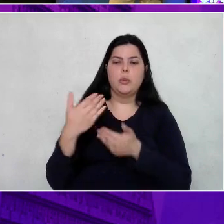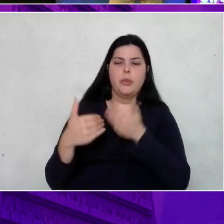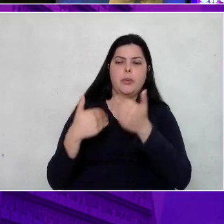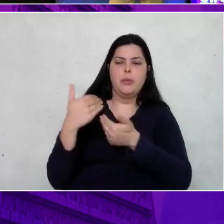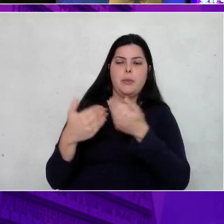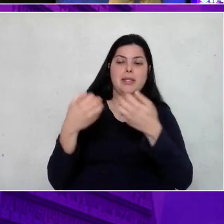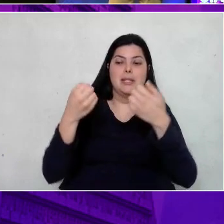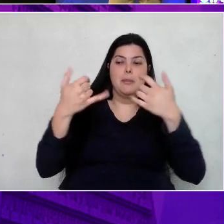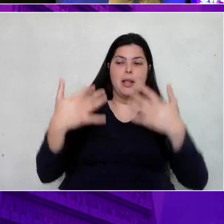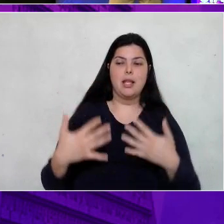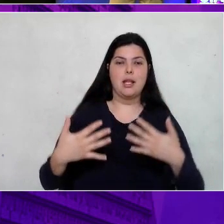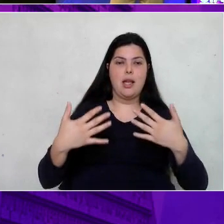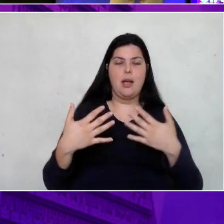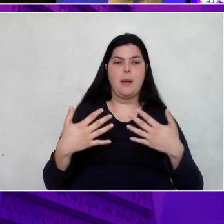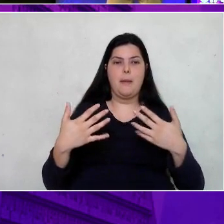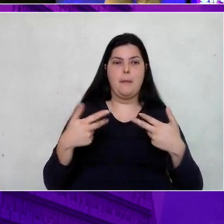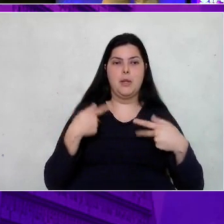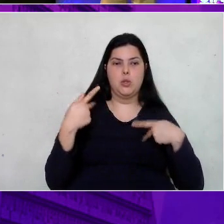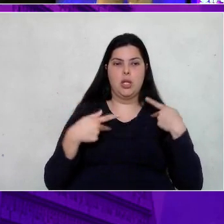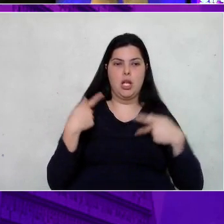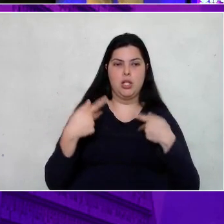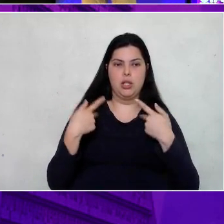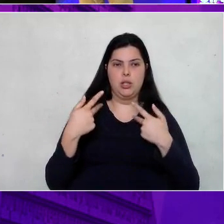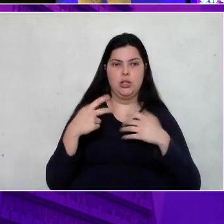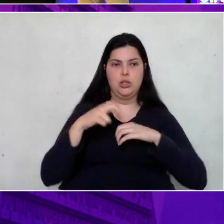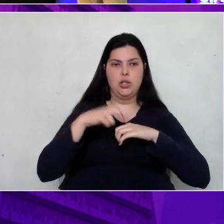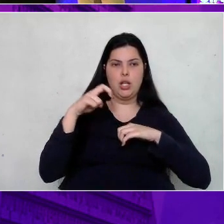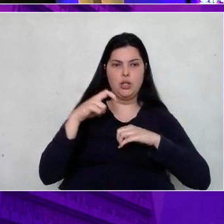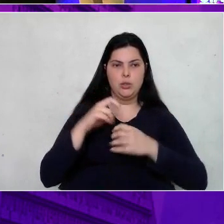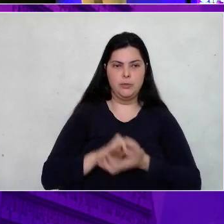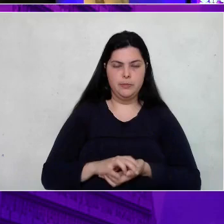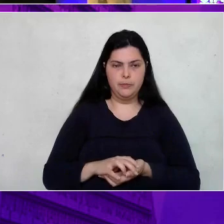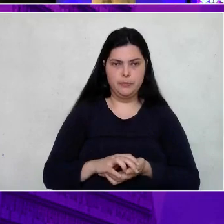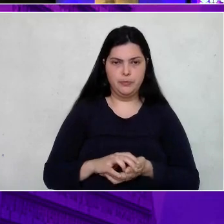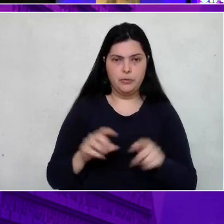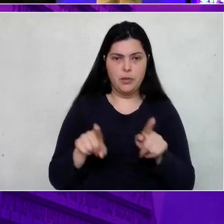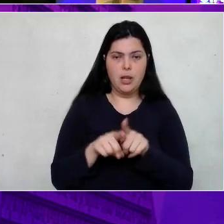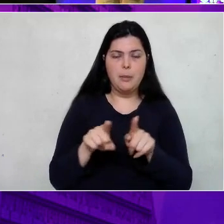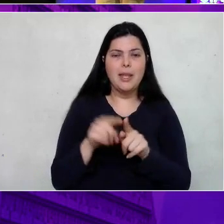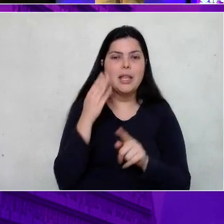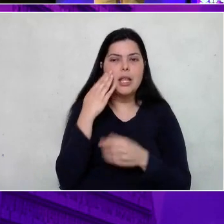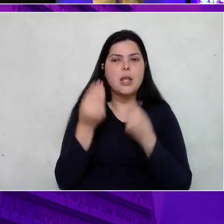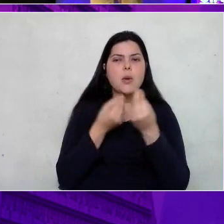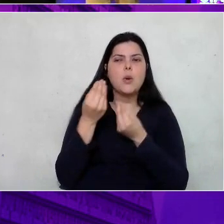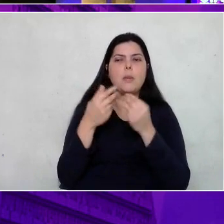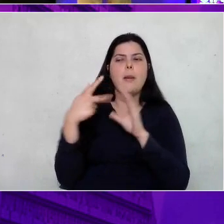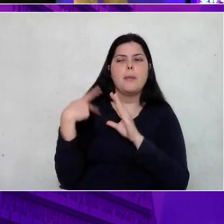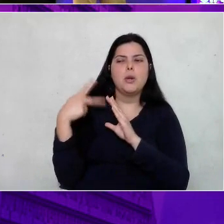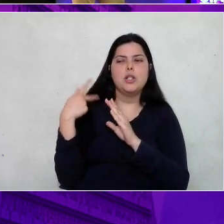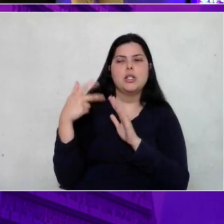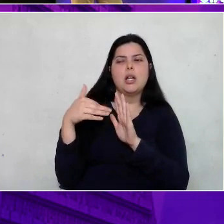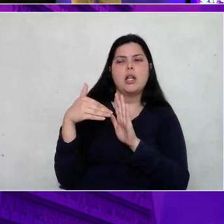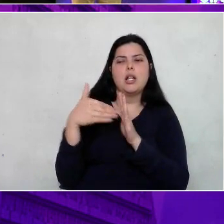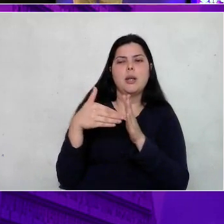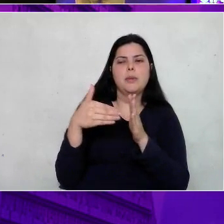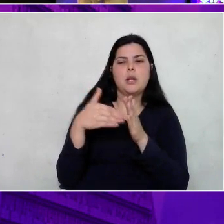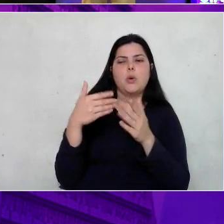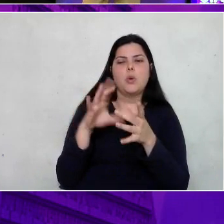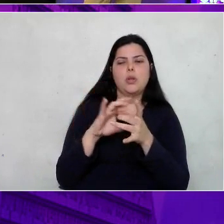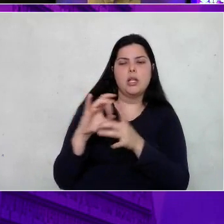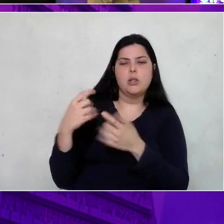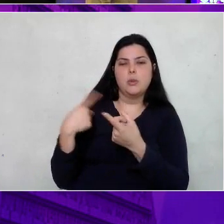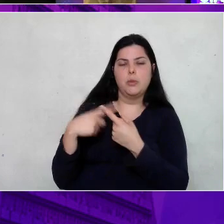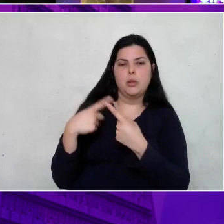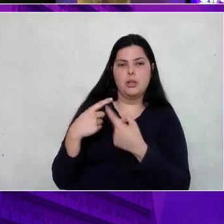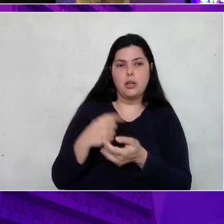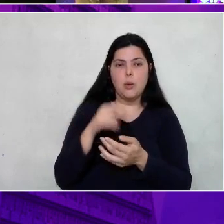o bot, tá? E, por fim, tem a questão de você entender qual que é a política de retenção desse contexto. Até porque o usuário